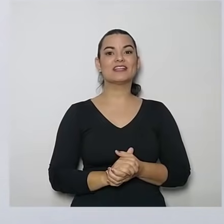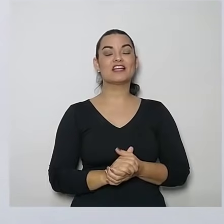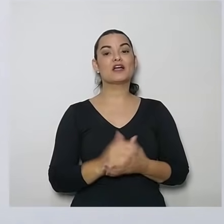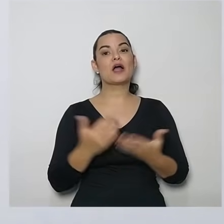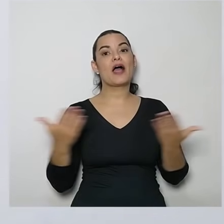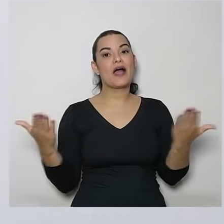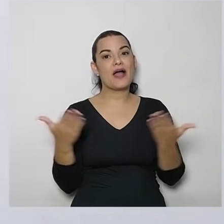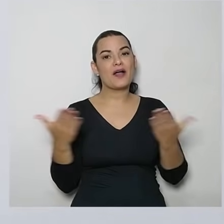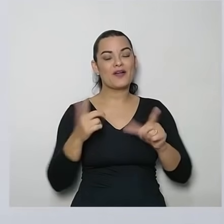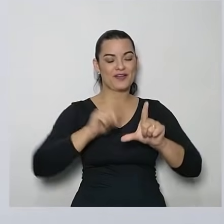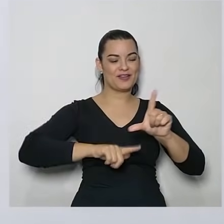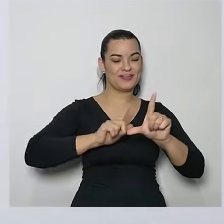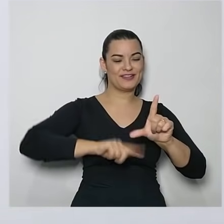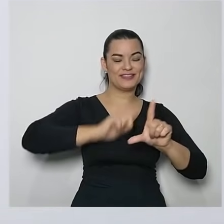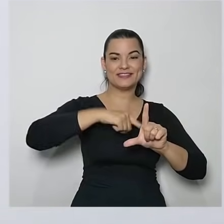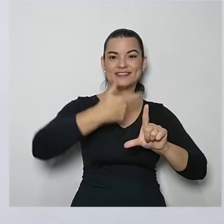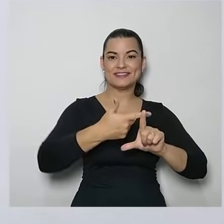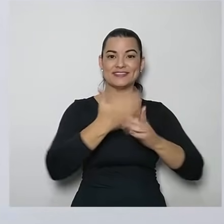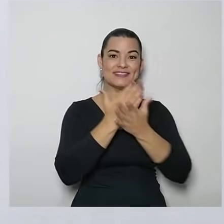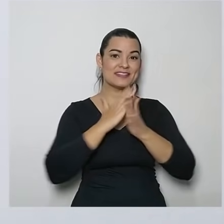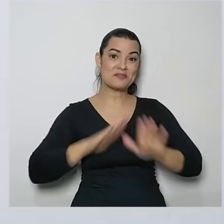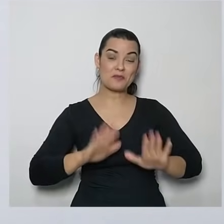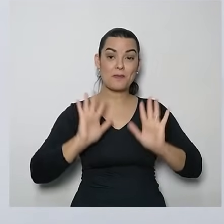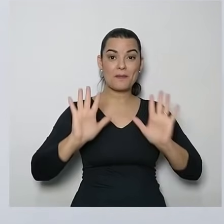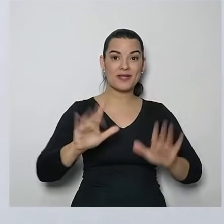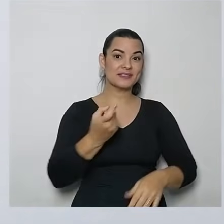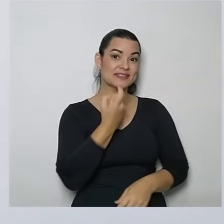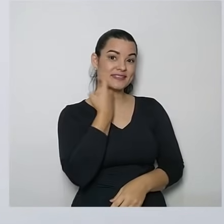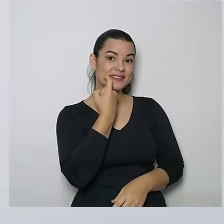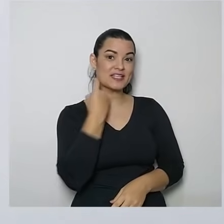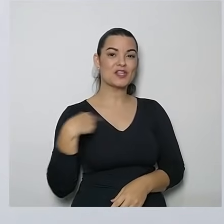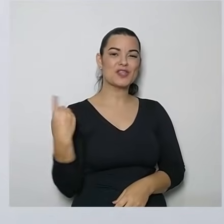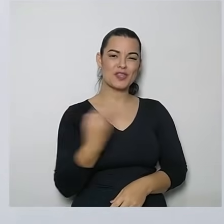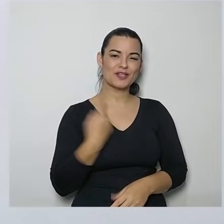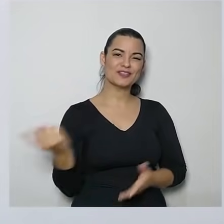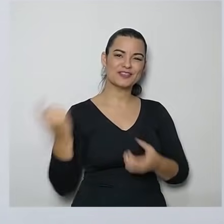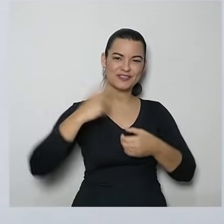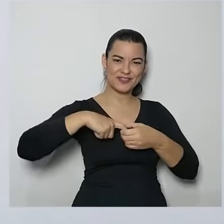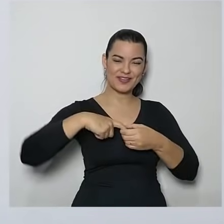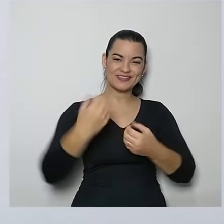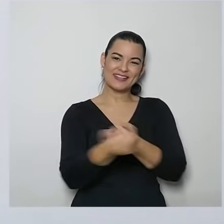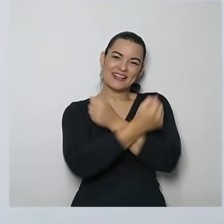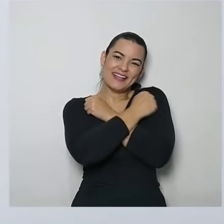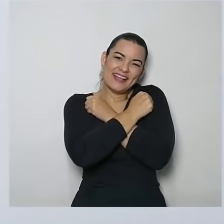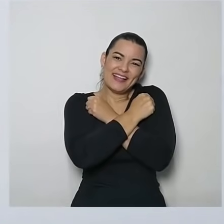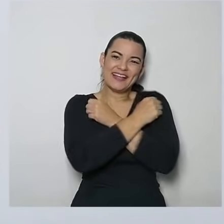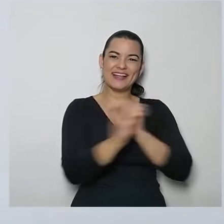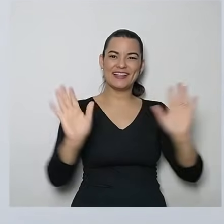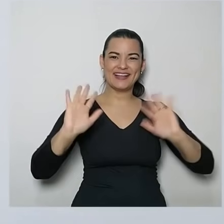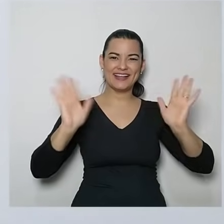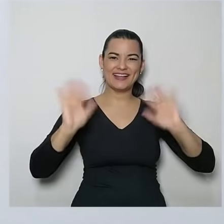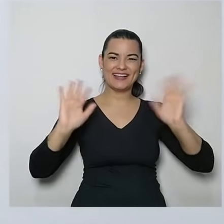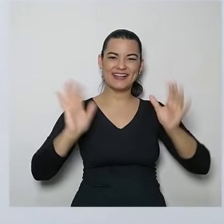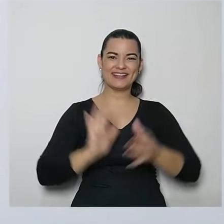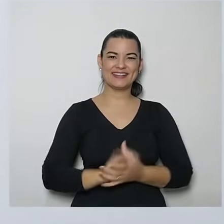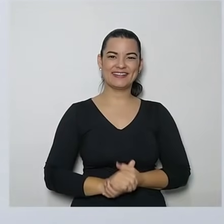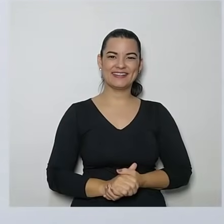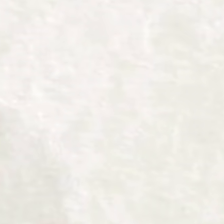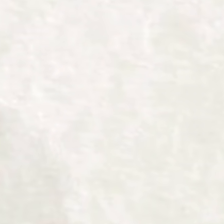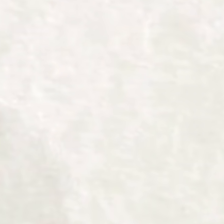Crianças, o Além das Letras vai ficando por aqui, mas na sexta-feira nós estamos de volta. Um grande abraço para vocês e até